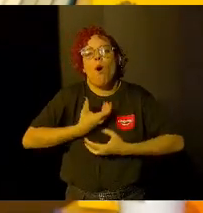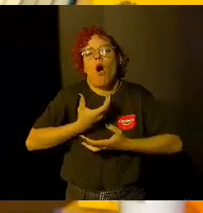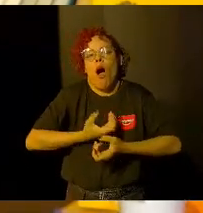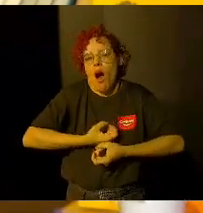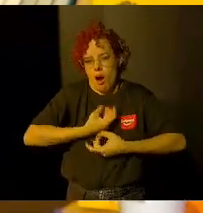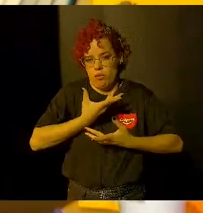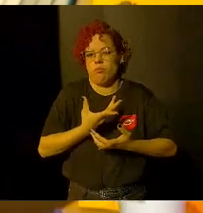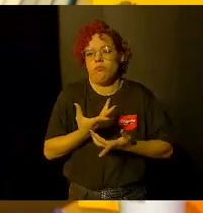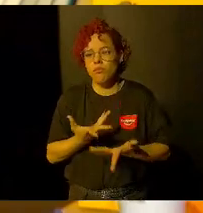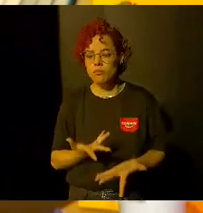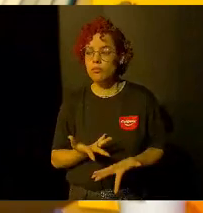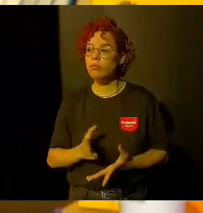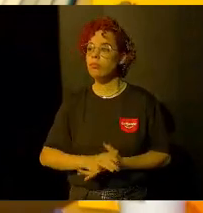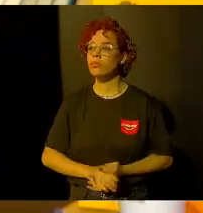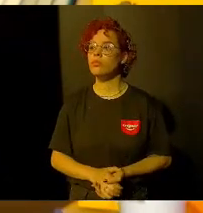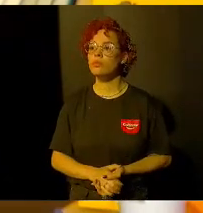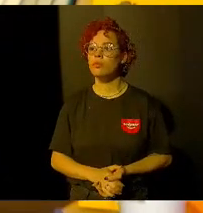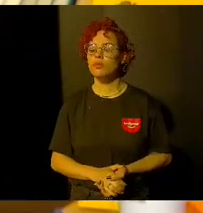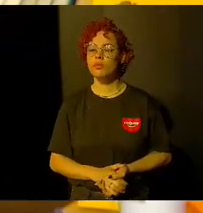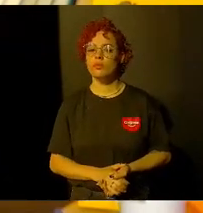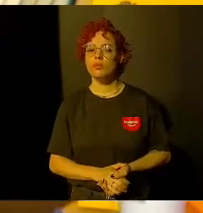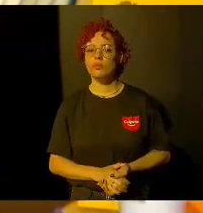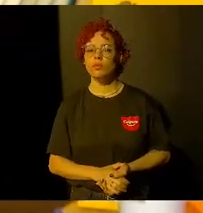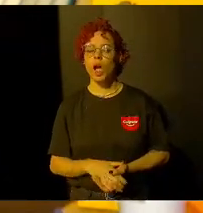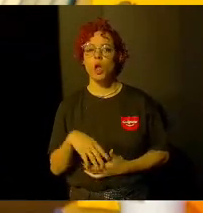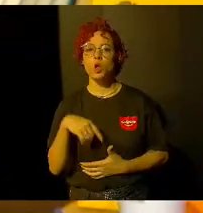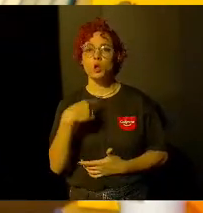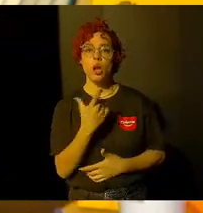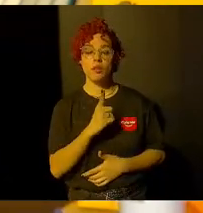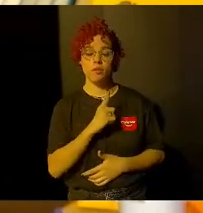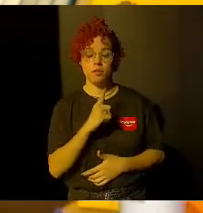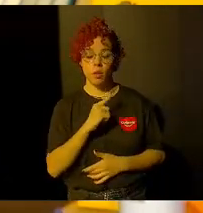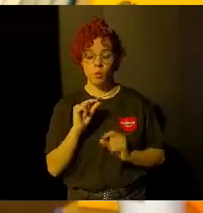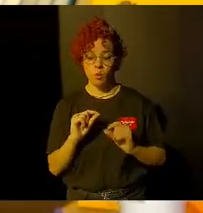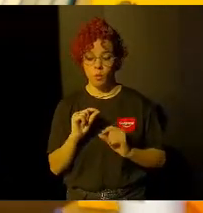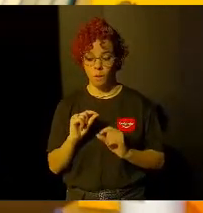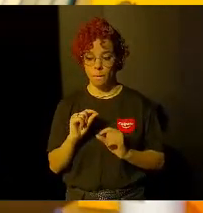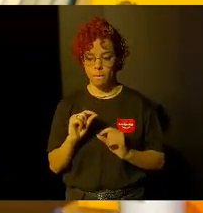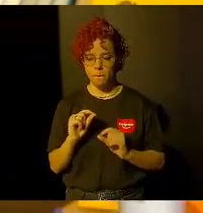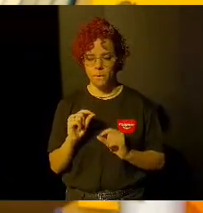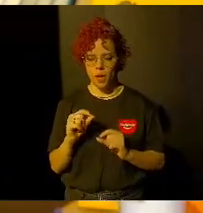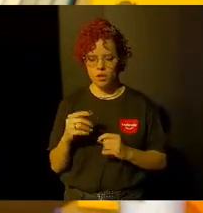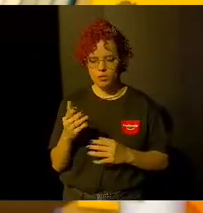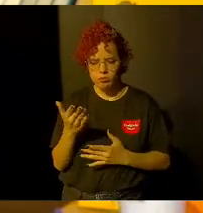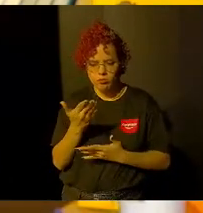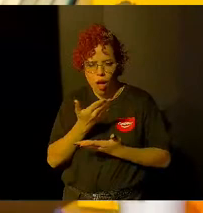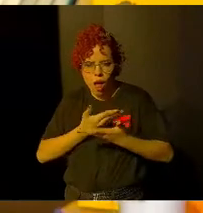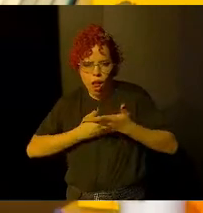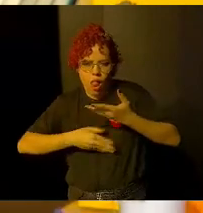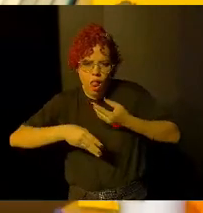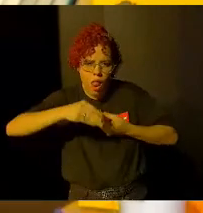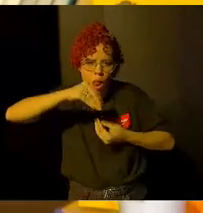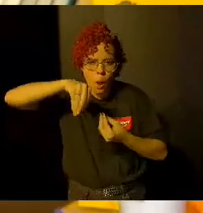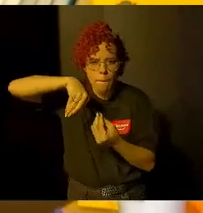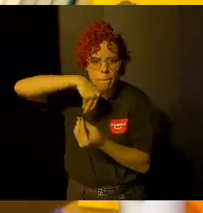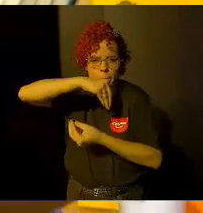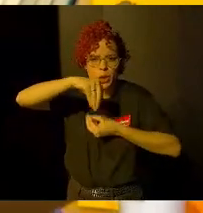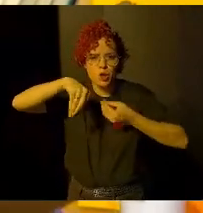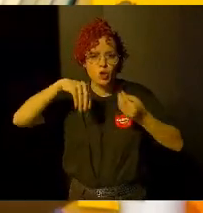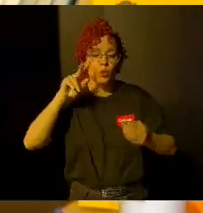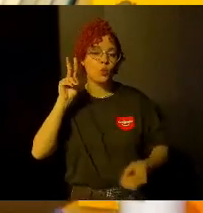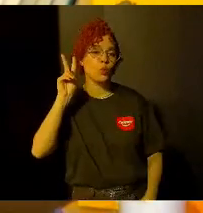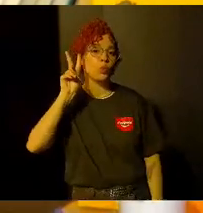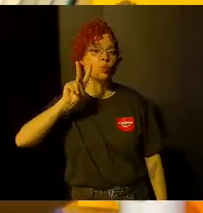Então o que a gente tem nesse nesse entrelaçamento de histórias não é